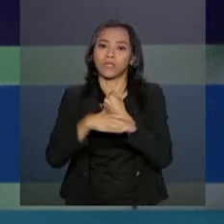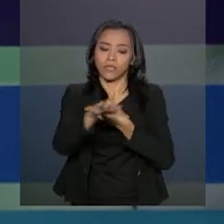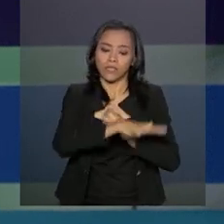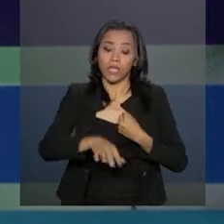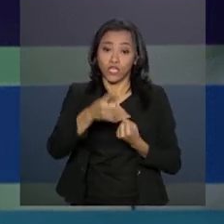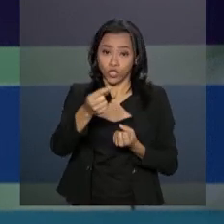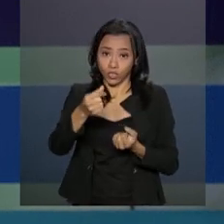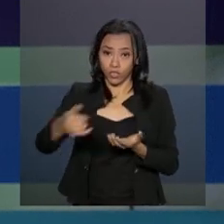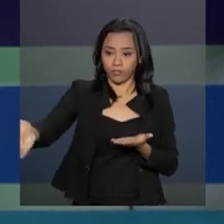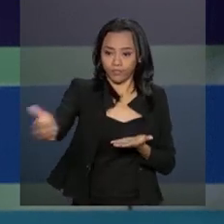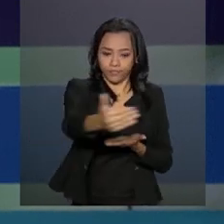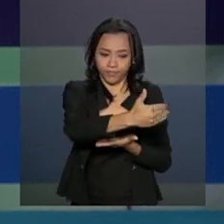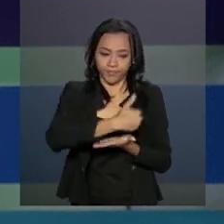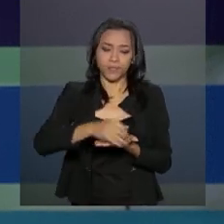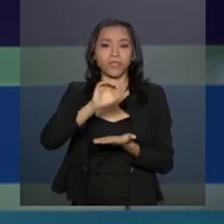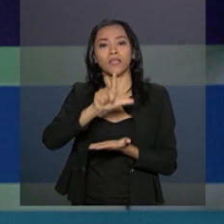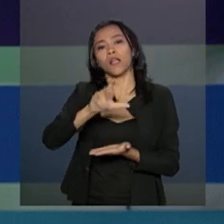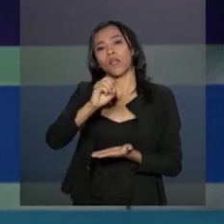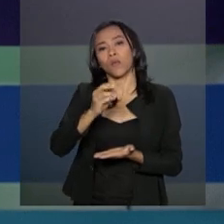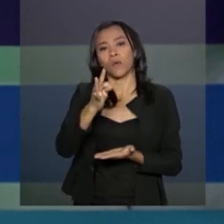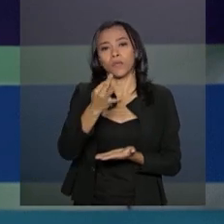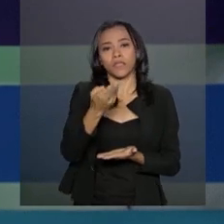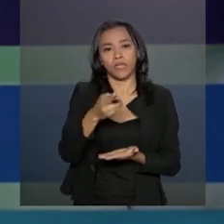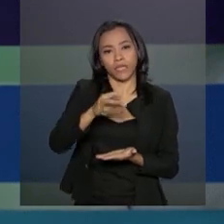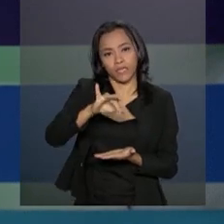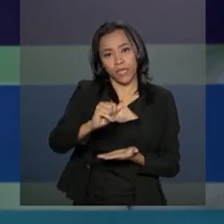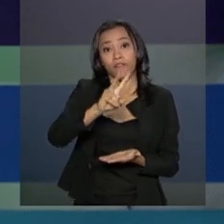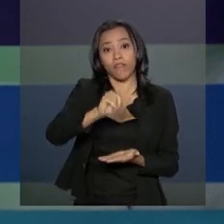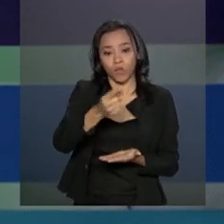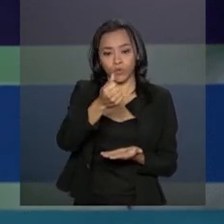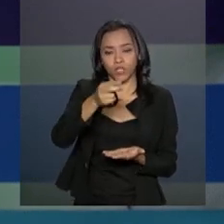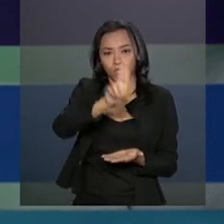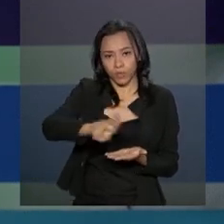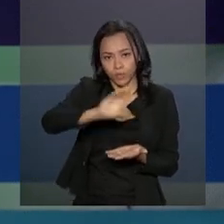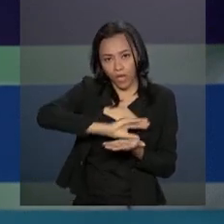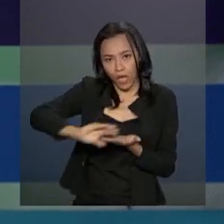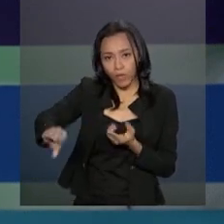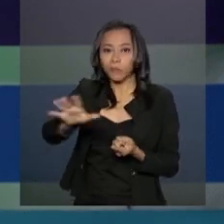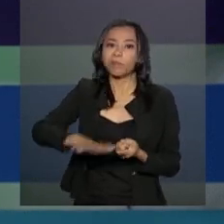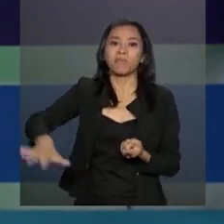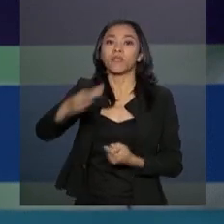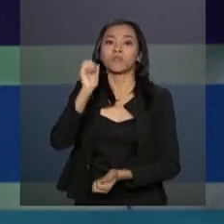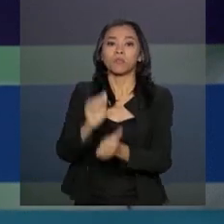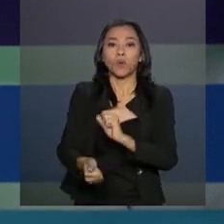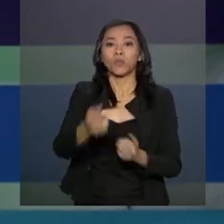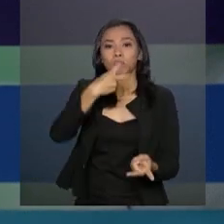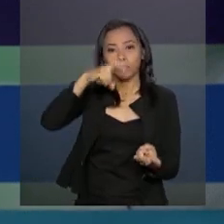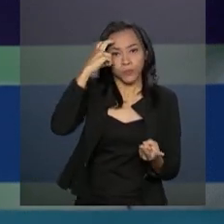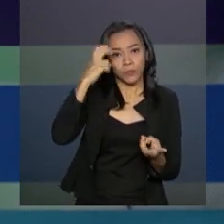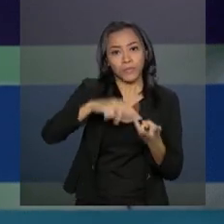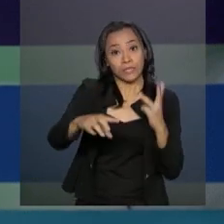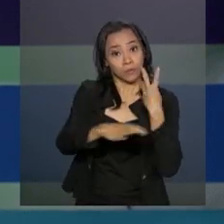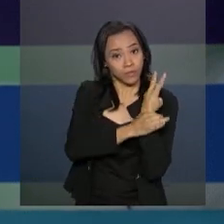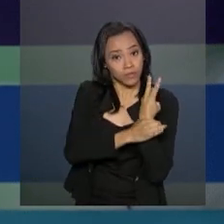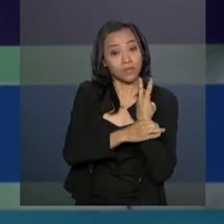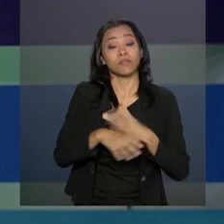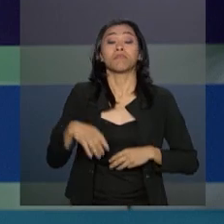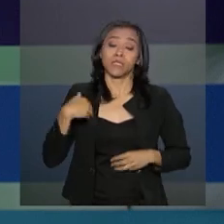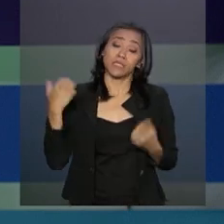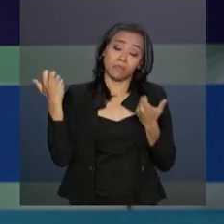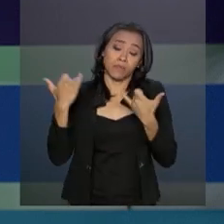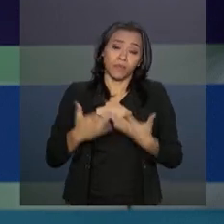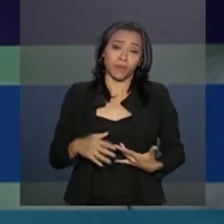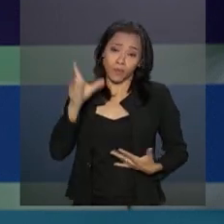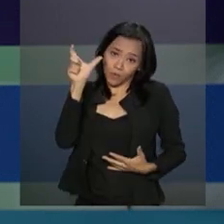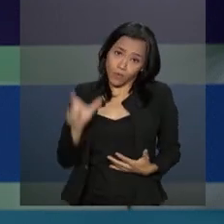arrecadados com as loterias vai ser destinada para a segurança pública, esporte e cultura. O ministro Raul Jungmann comentou a